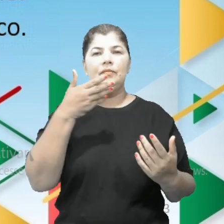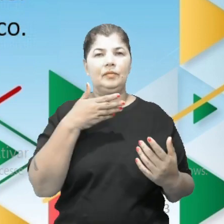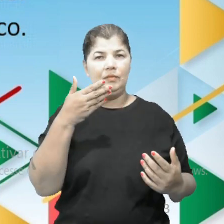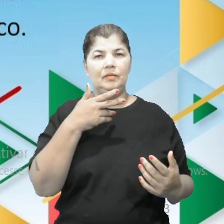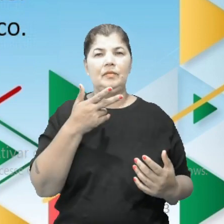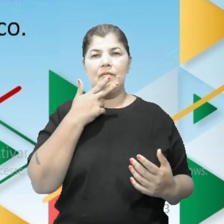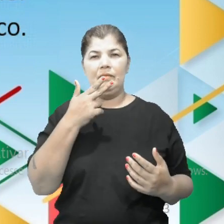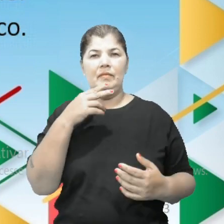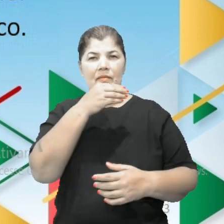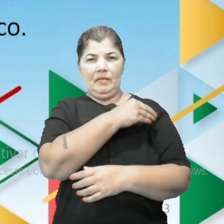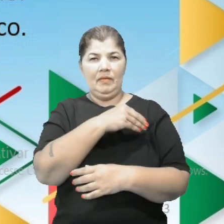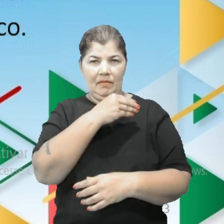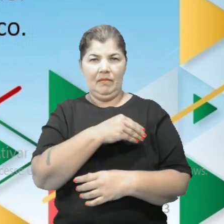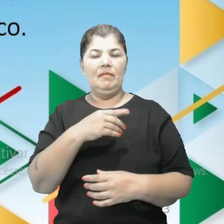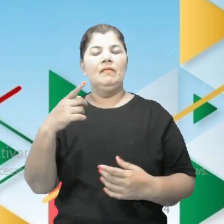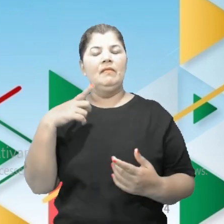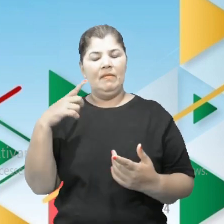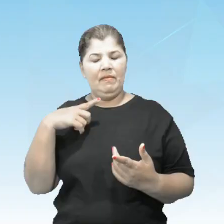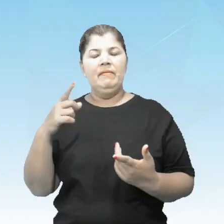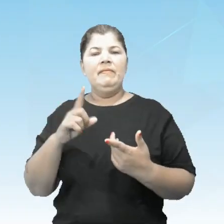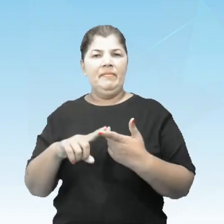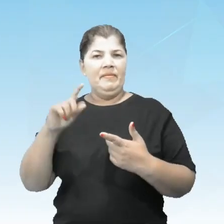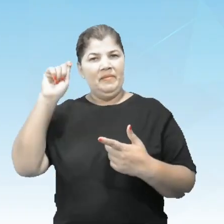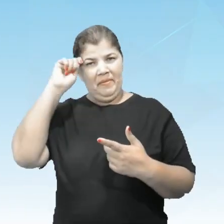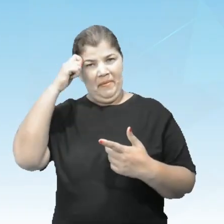também a comercialização de escravos.